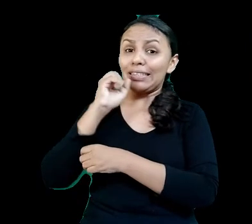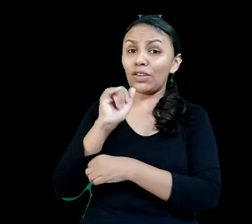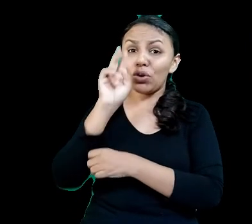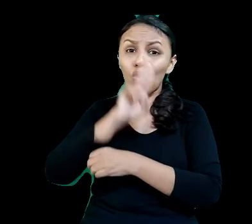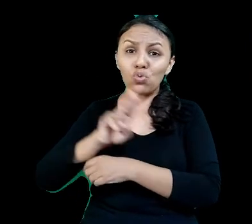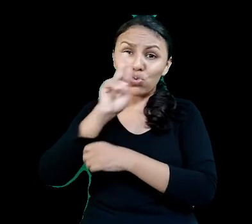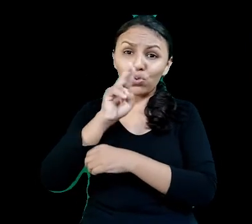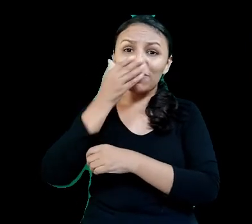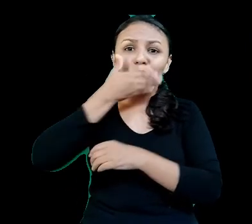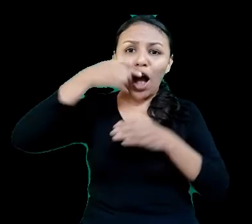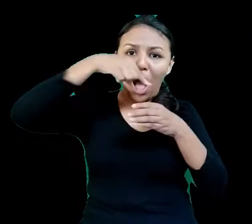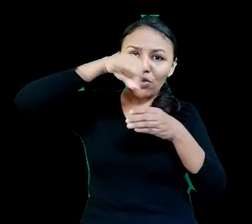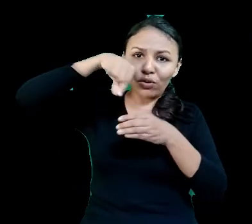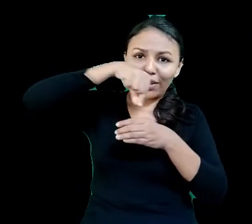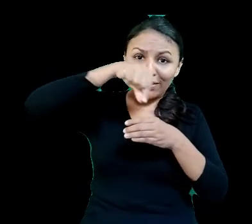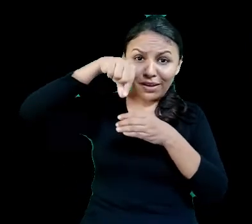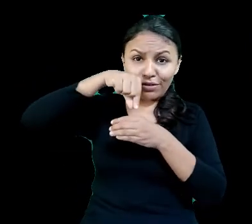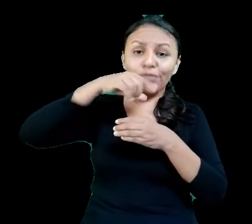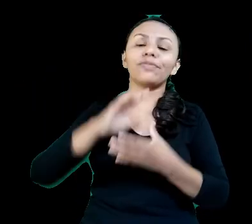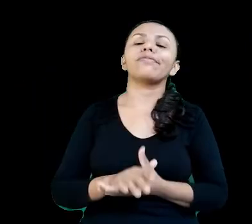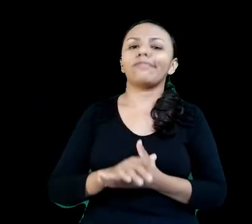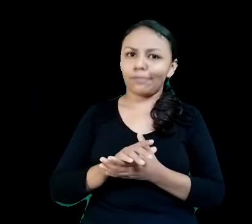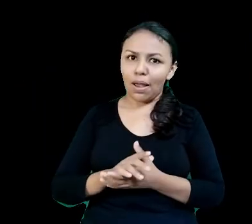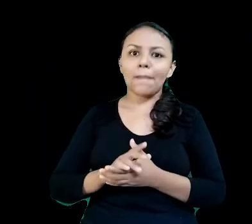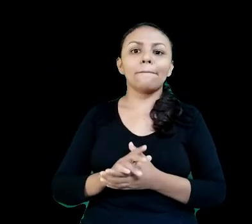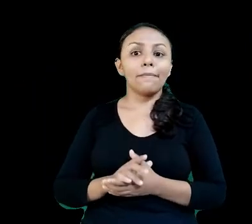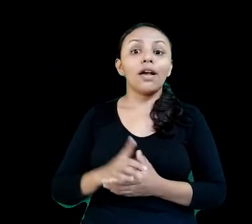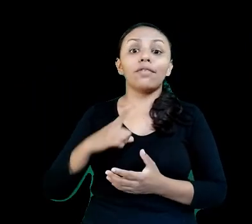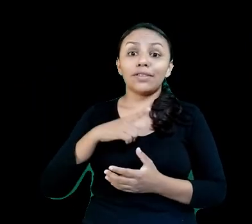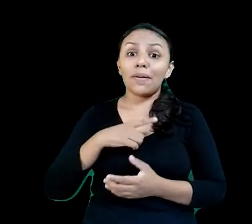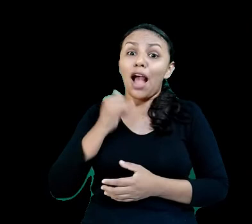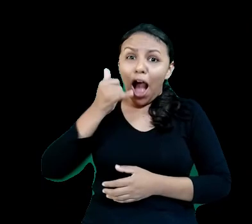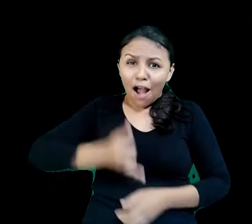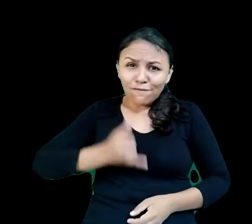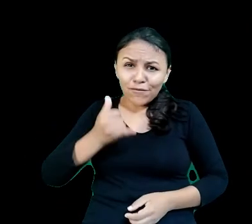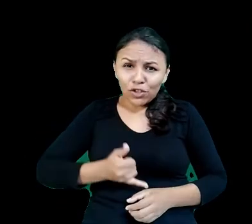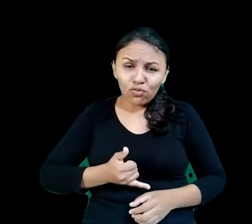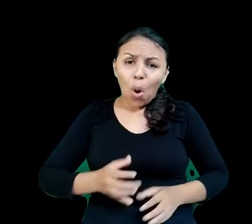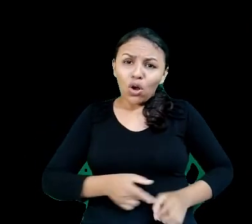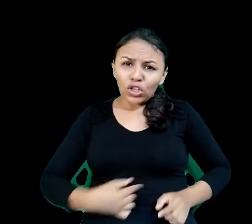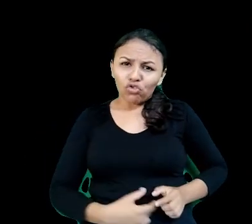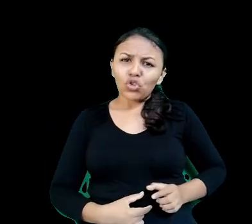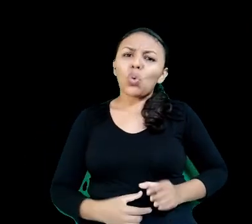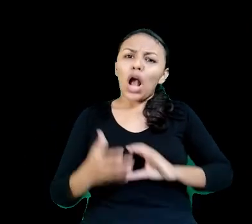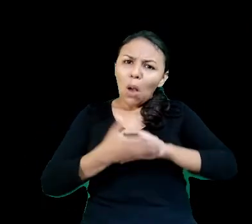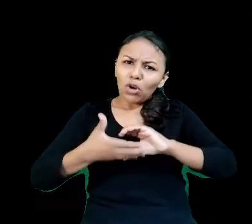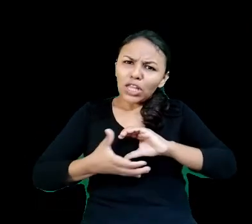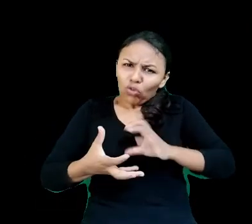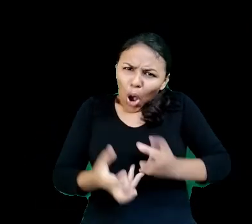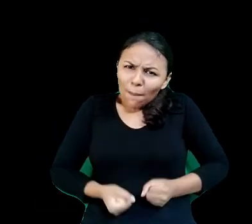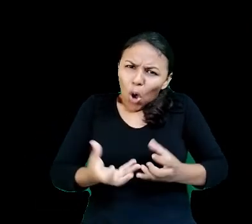em outras palavras, ele vai aumentar a percepção para a absorção do carboidrato, porque